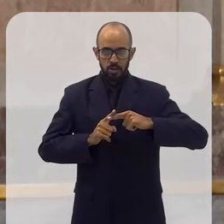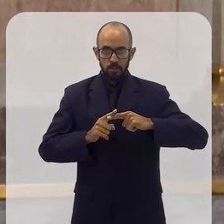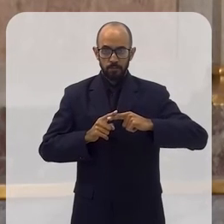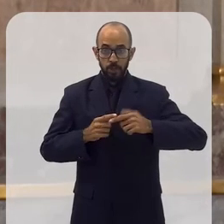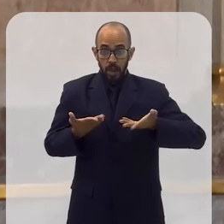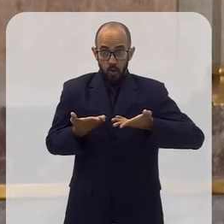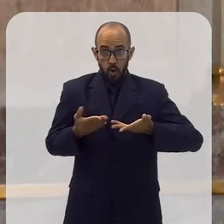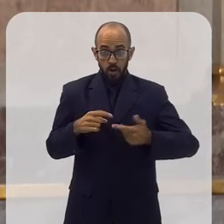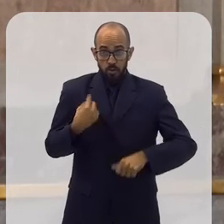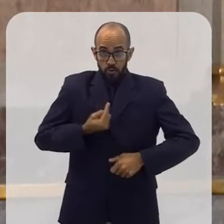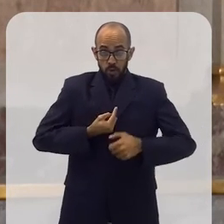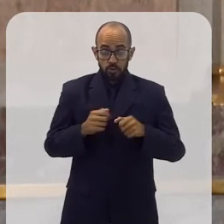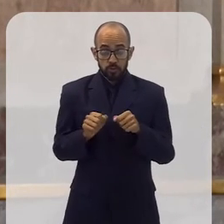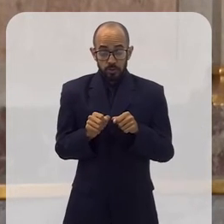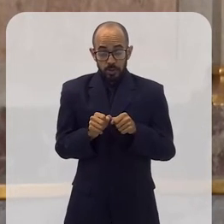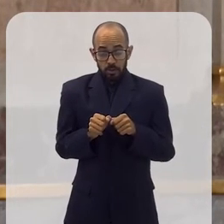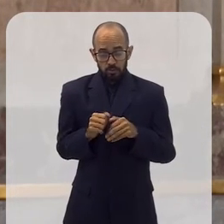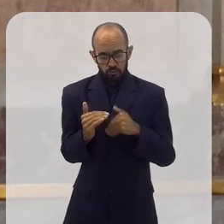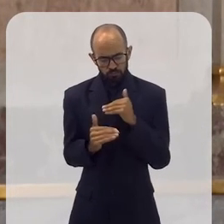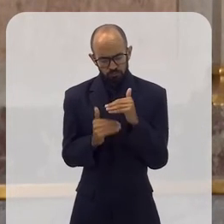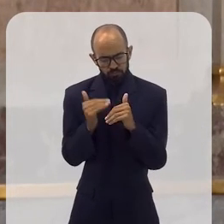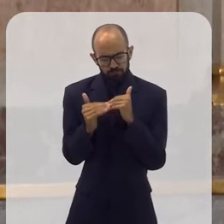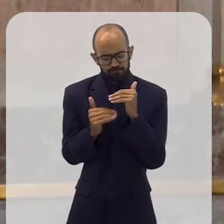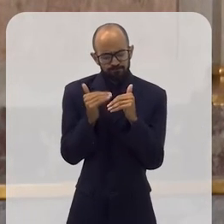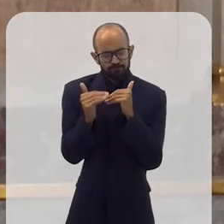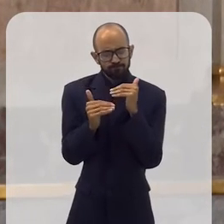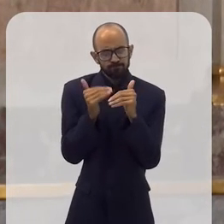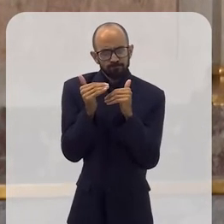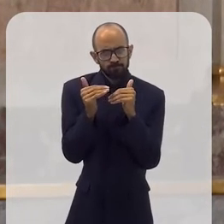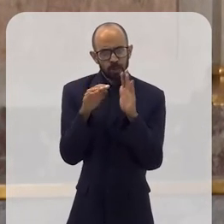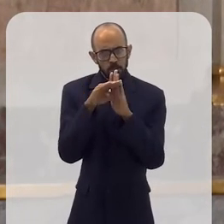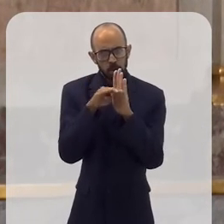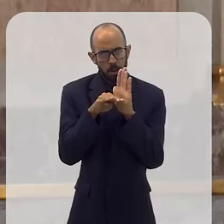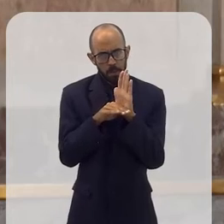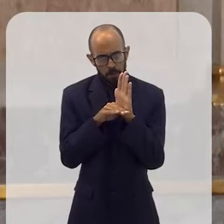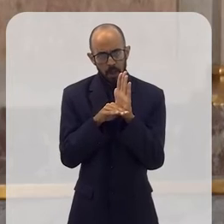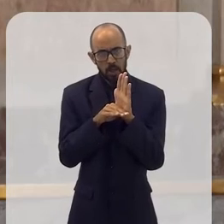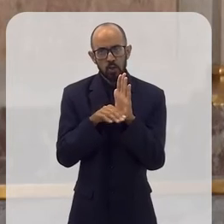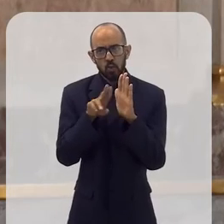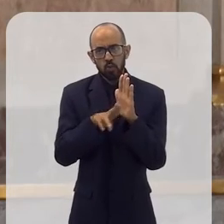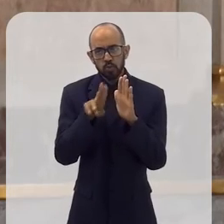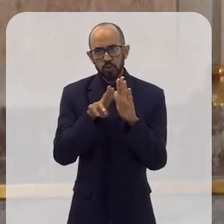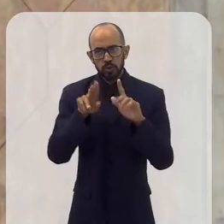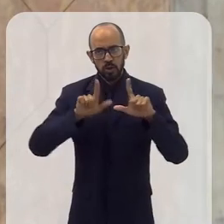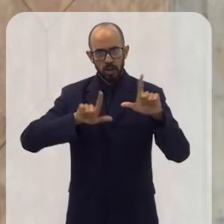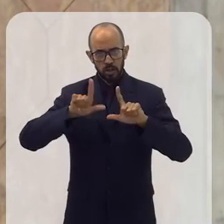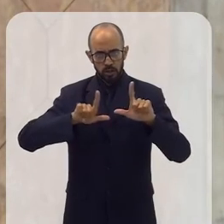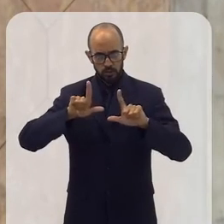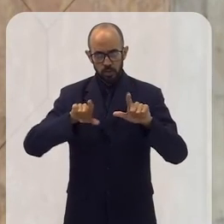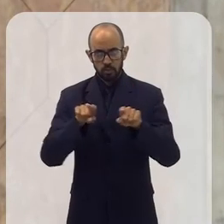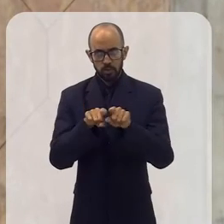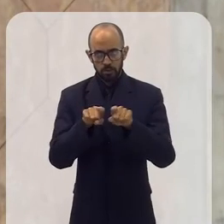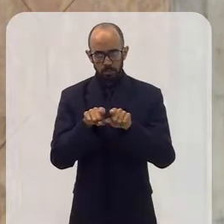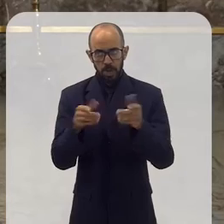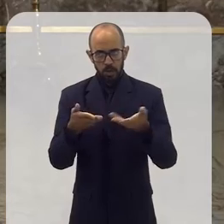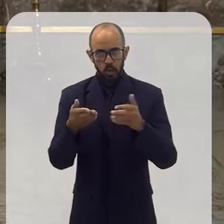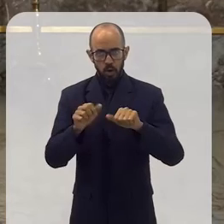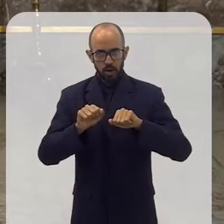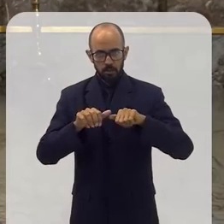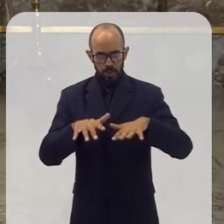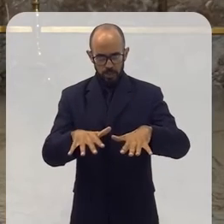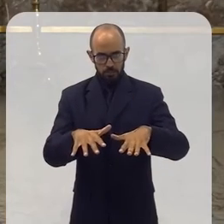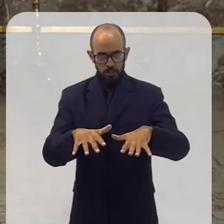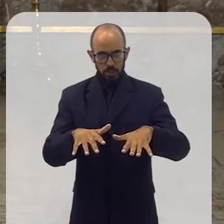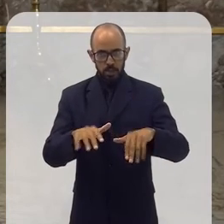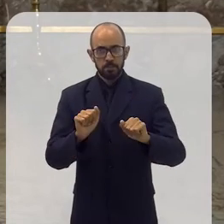agora fizemos vários passos, especialmente usando a mídia durante a certo. Parte da